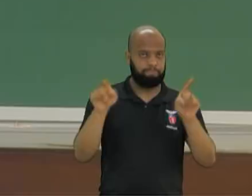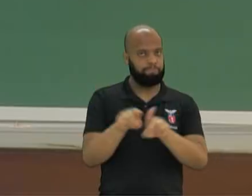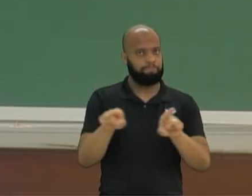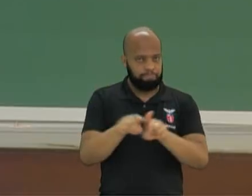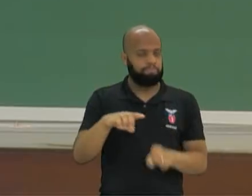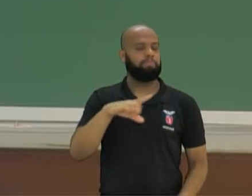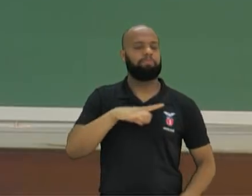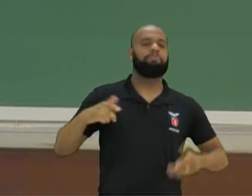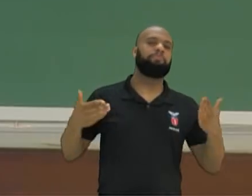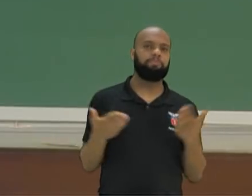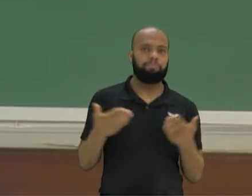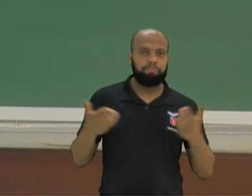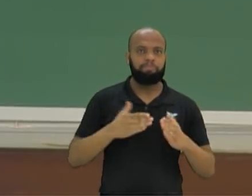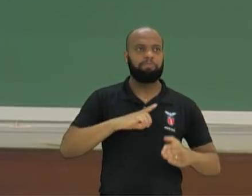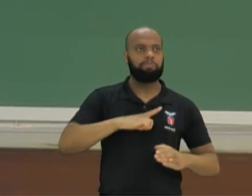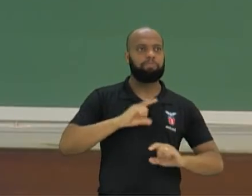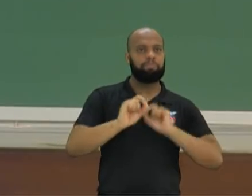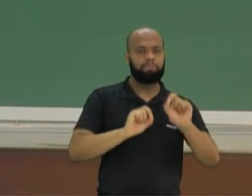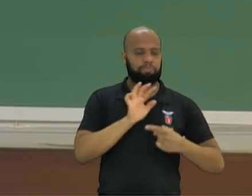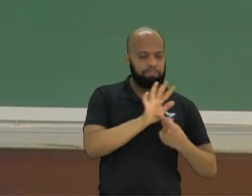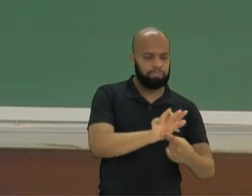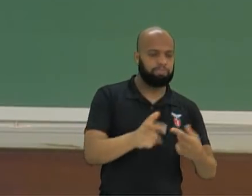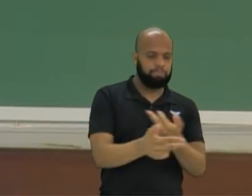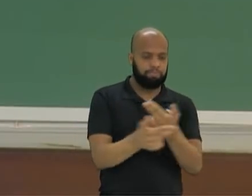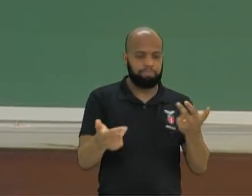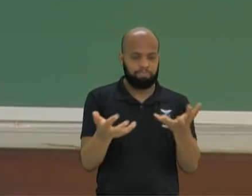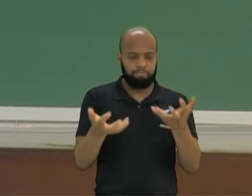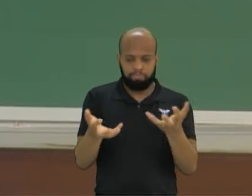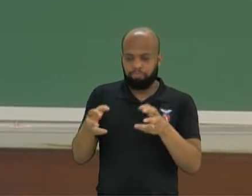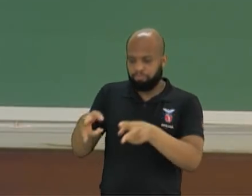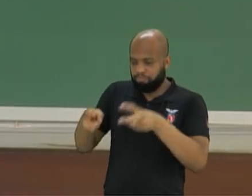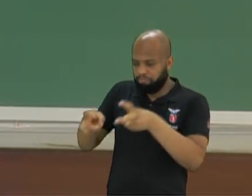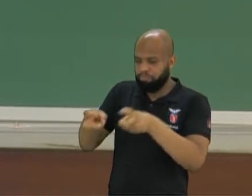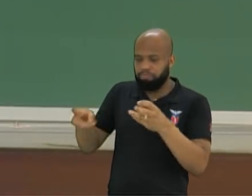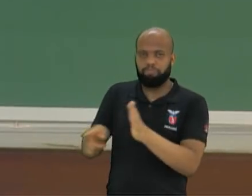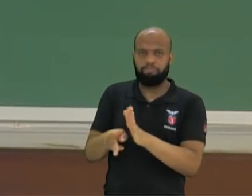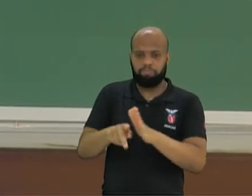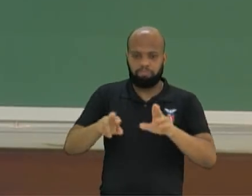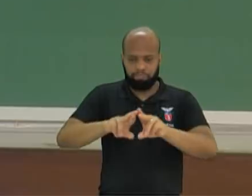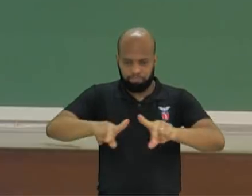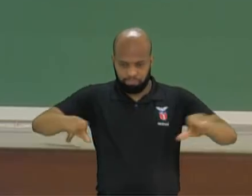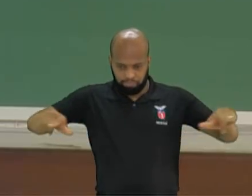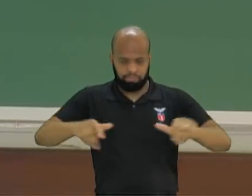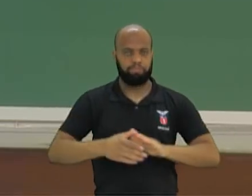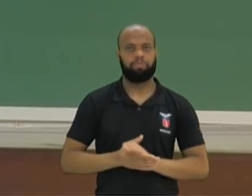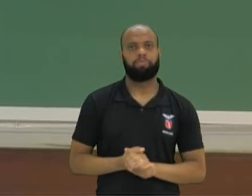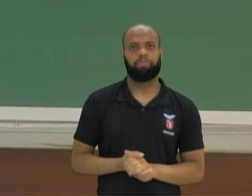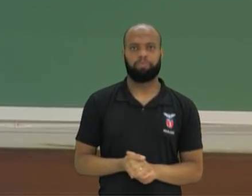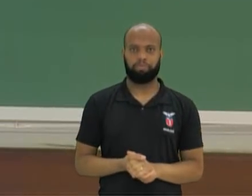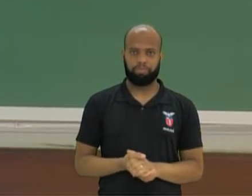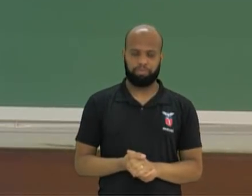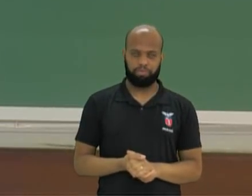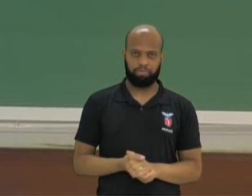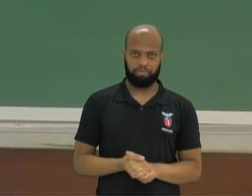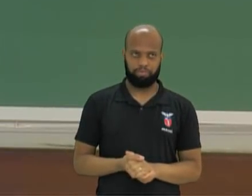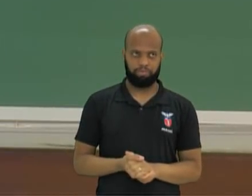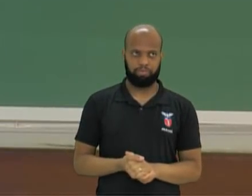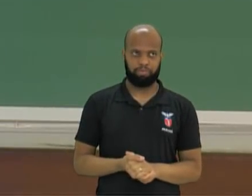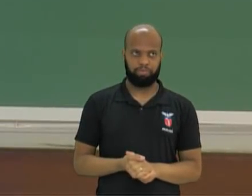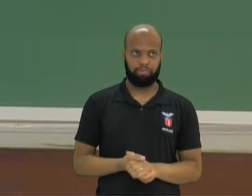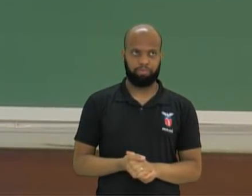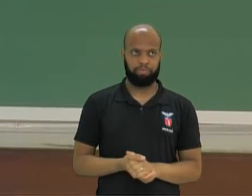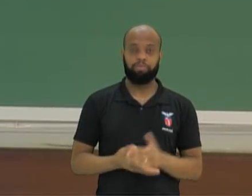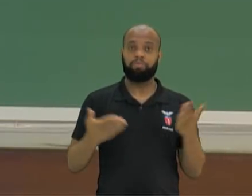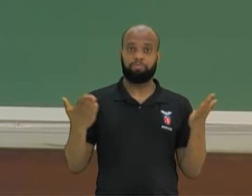trazendo uma maior demanda pela retirada de minerais. Beleza? Vamos em frente. Vamos